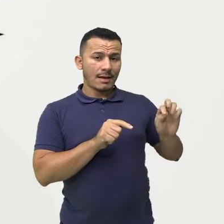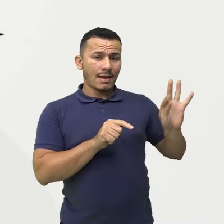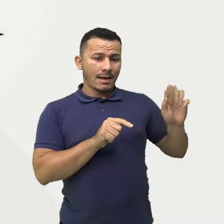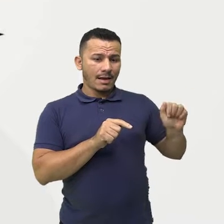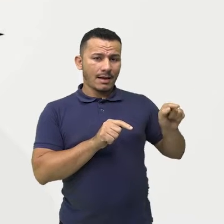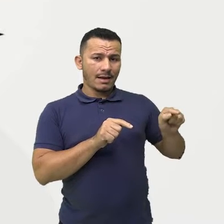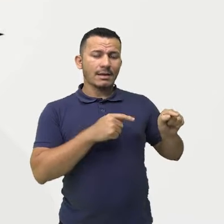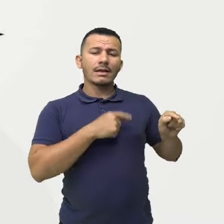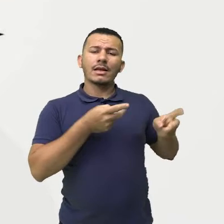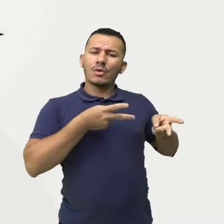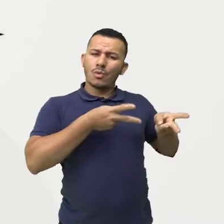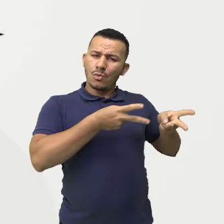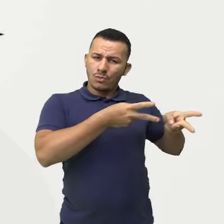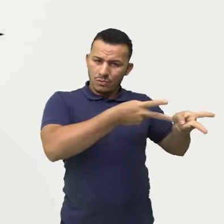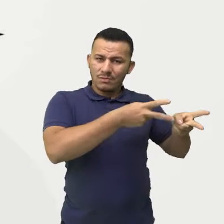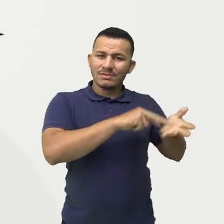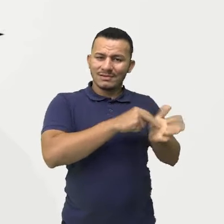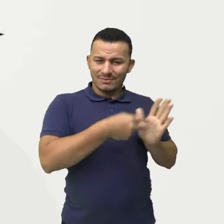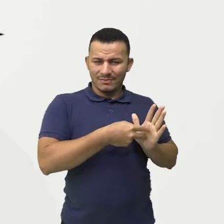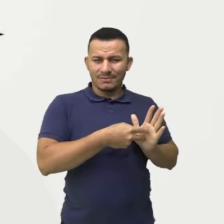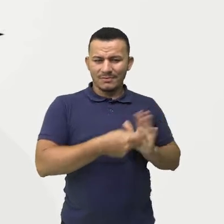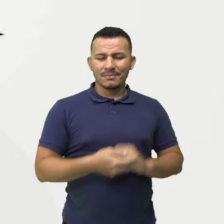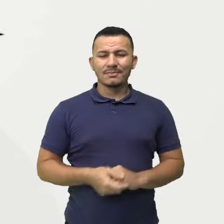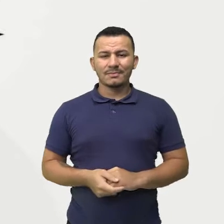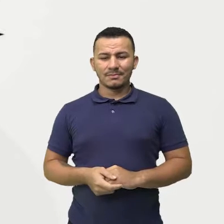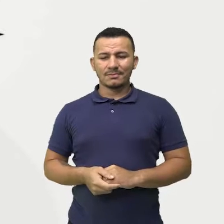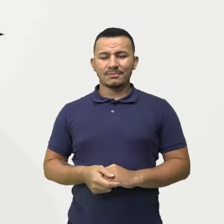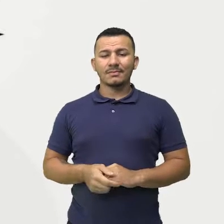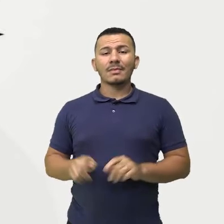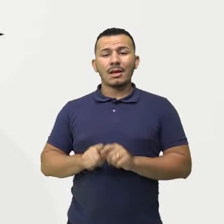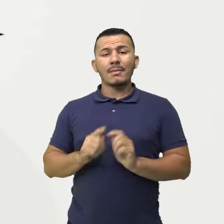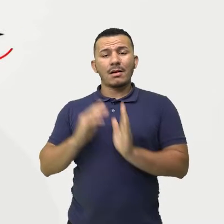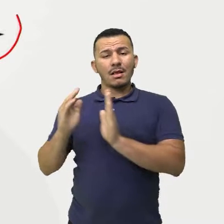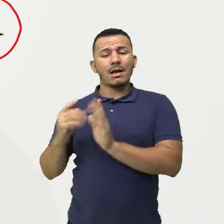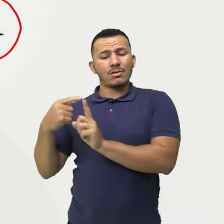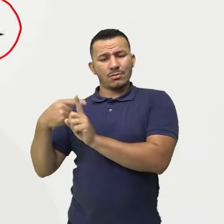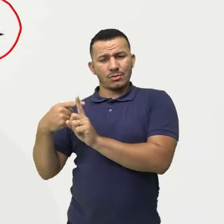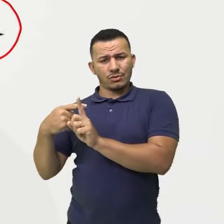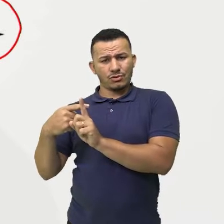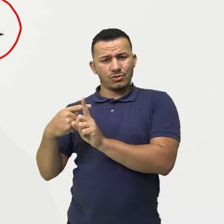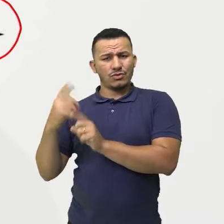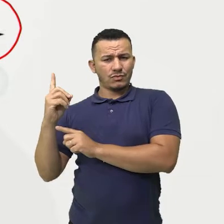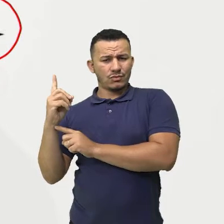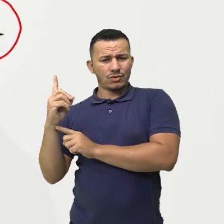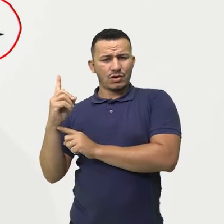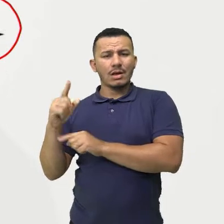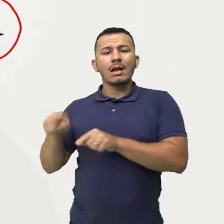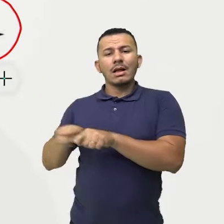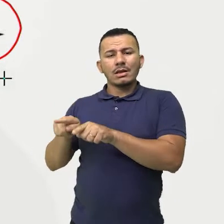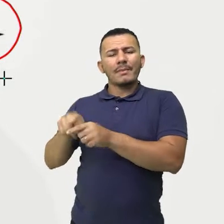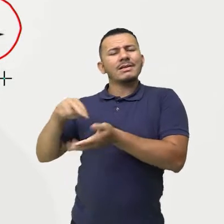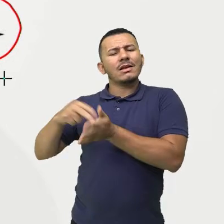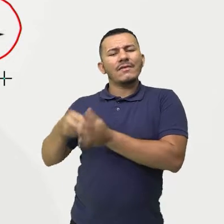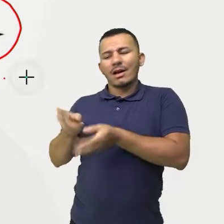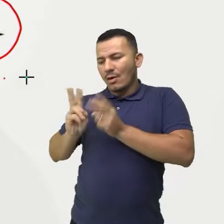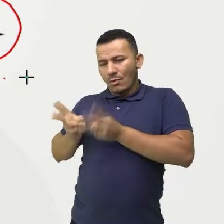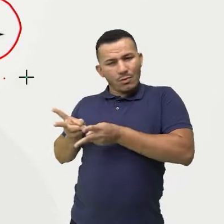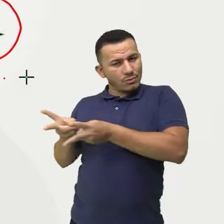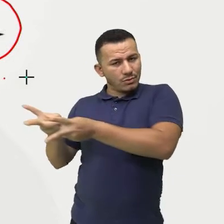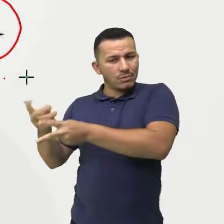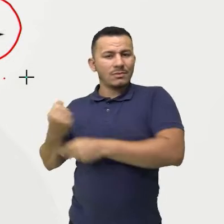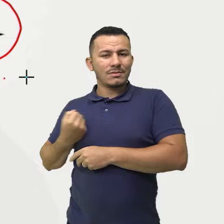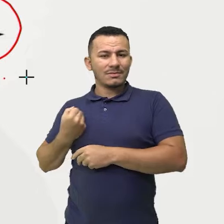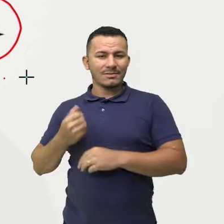é infinito, reticências. Essa outra pontinha da direita também indica para nós que isso aqui